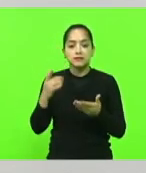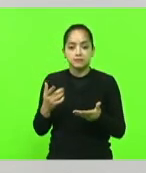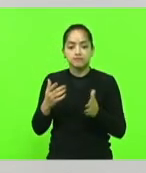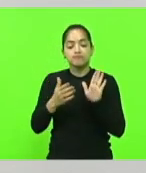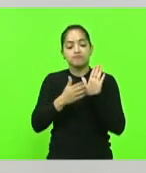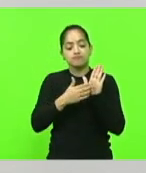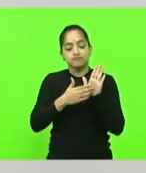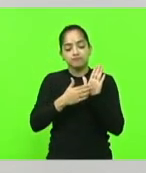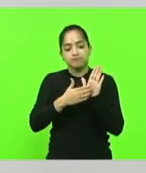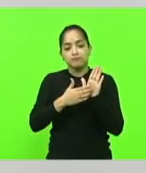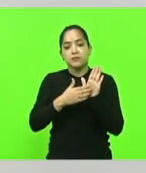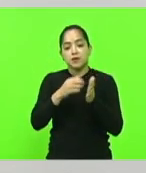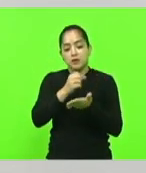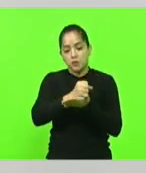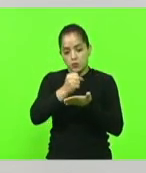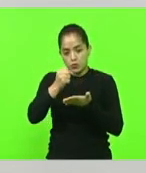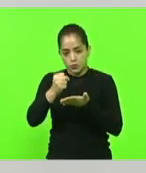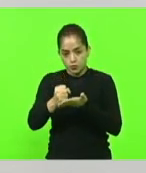protocolei nessa casa